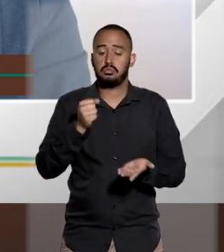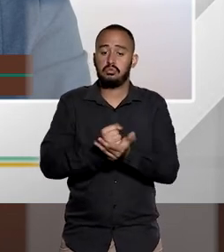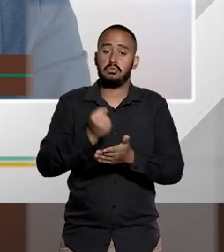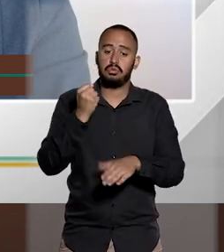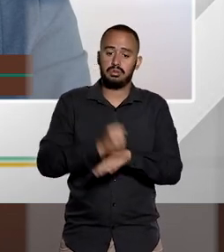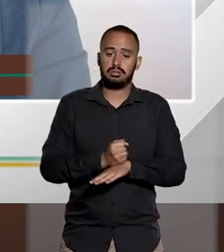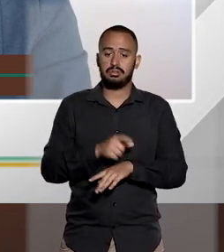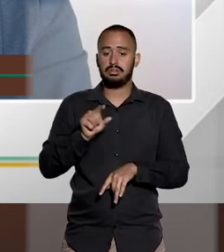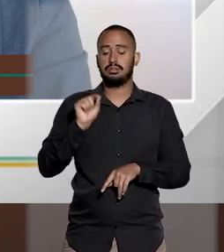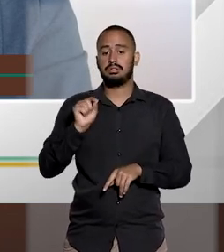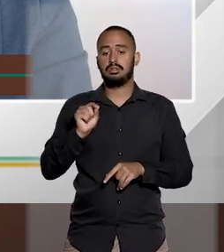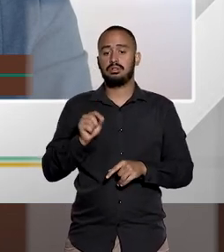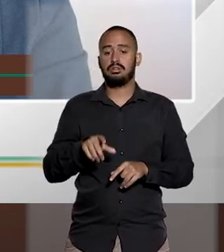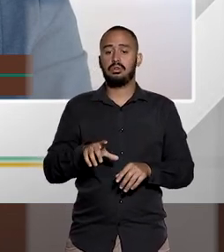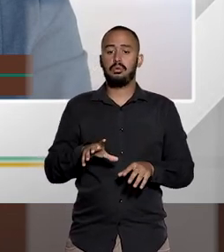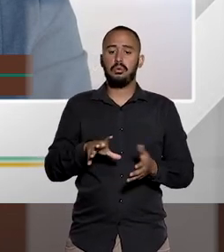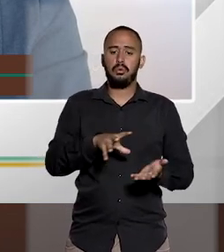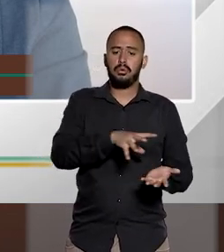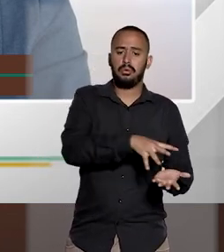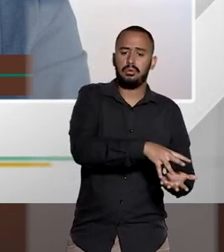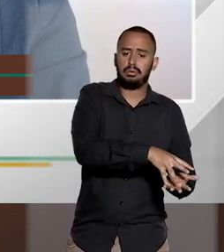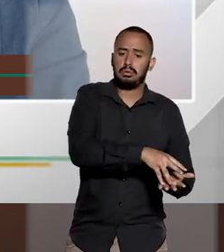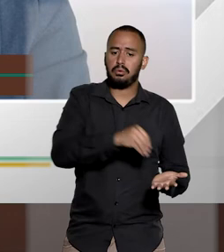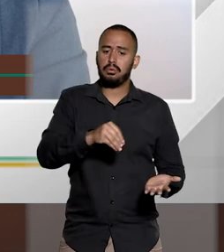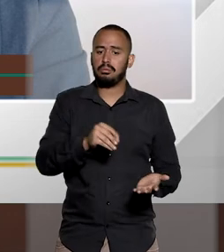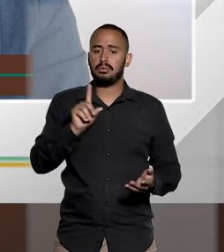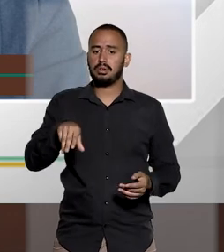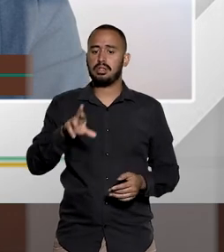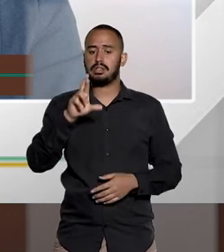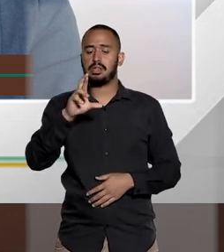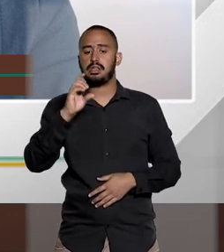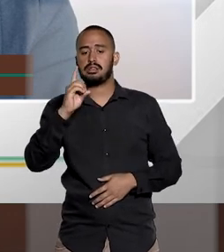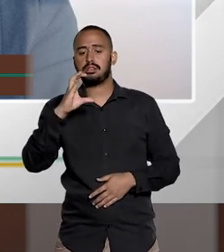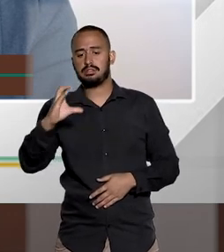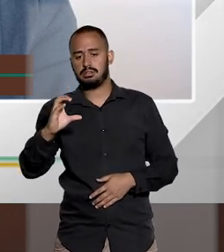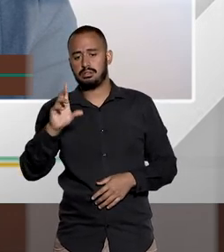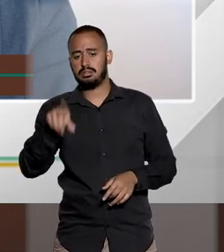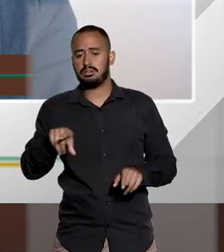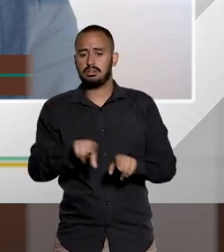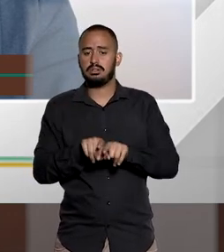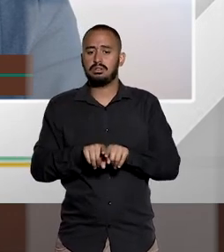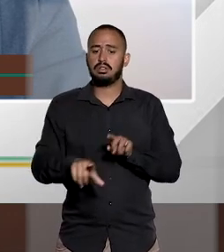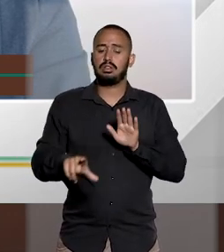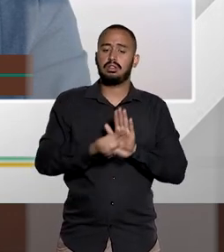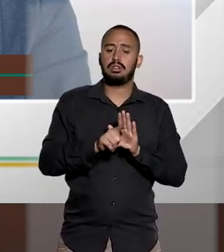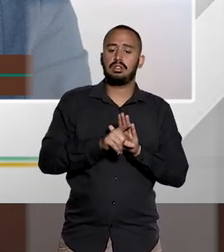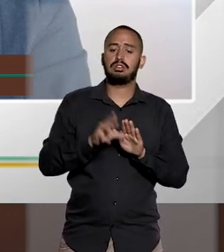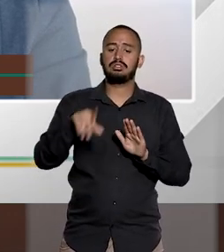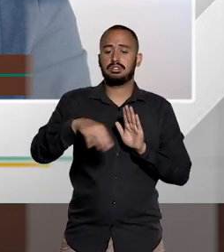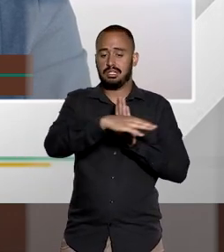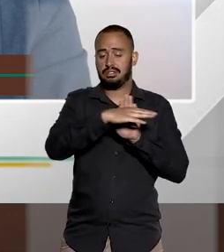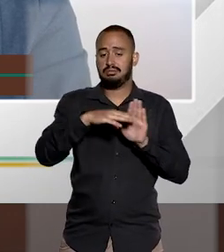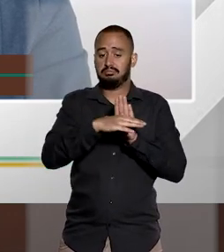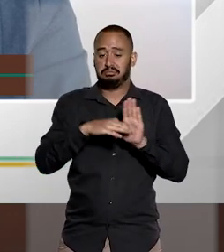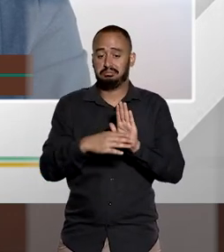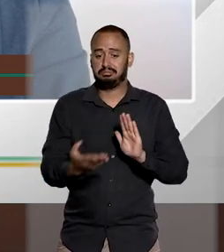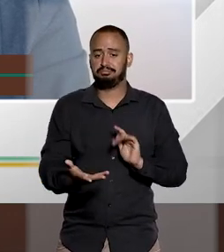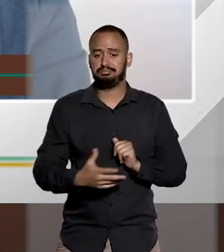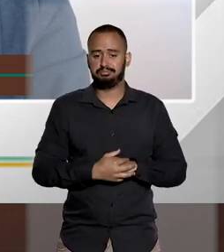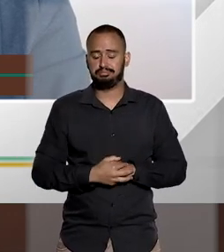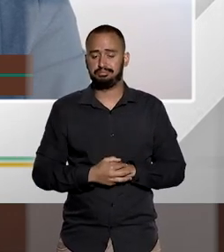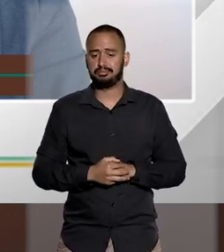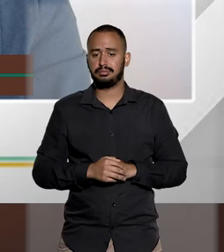ela simplesmente compilou o pregão, o RDC e alguns aspectos da Lei Geral de Licitação. Mas como a